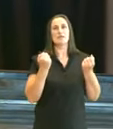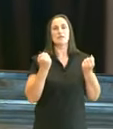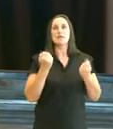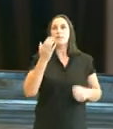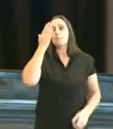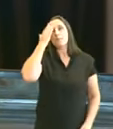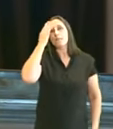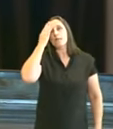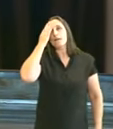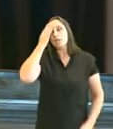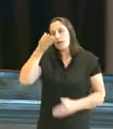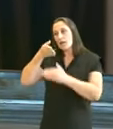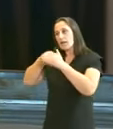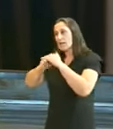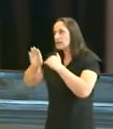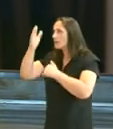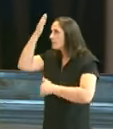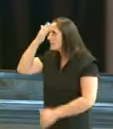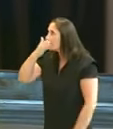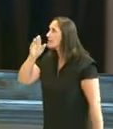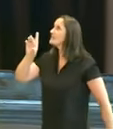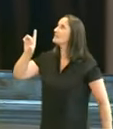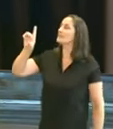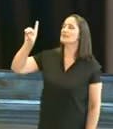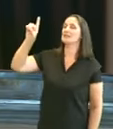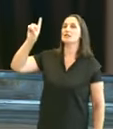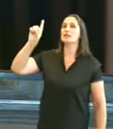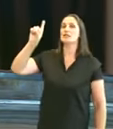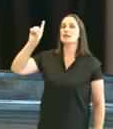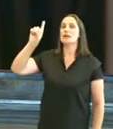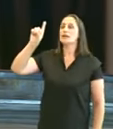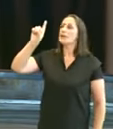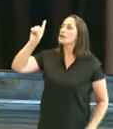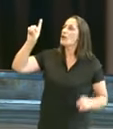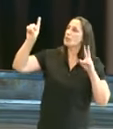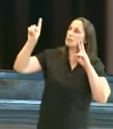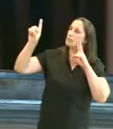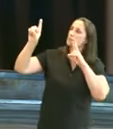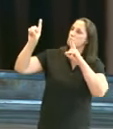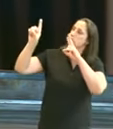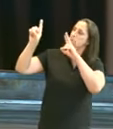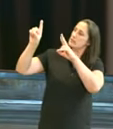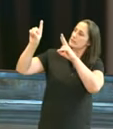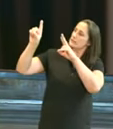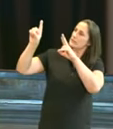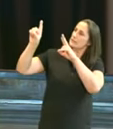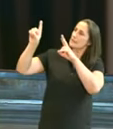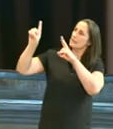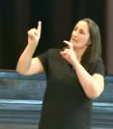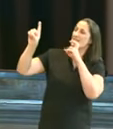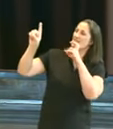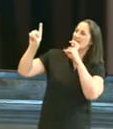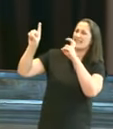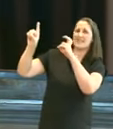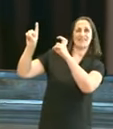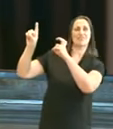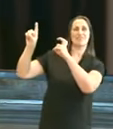Sabe, quando a gente entra no trono da graça, a gente vai olhar para esse Deus soberano, todo-poderoso, e vai